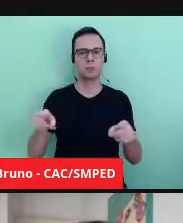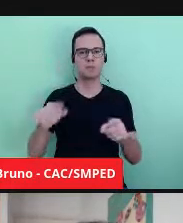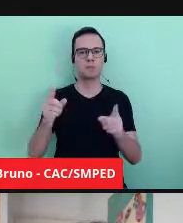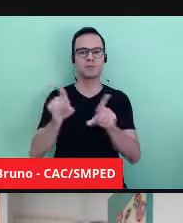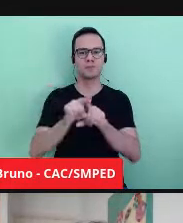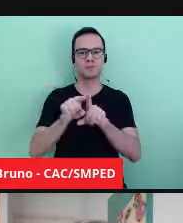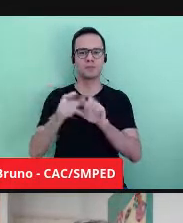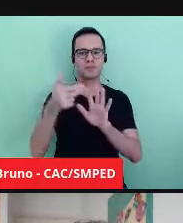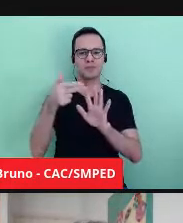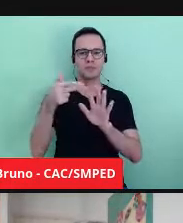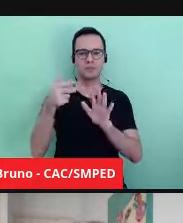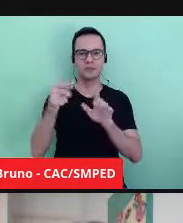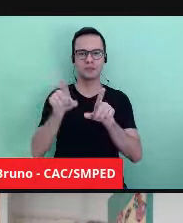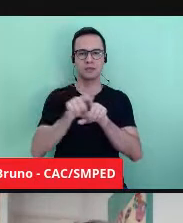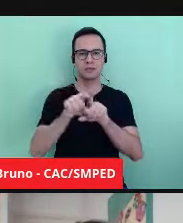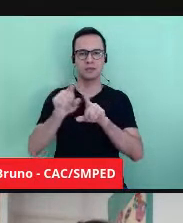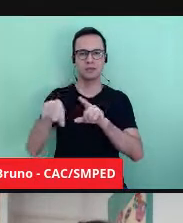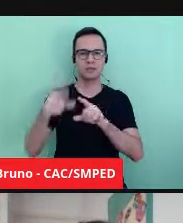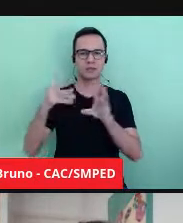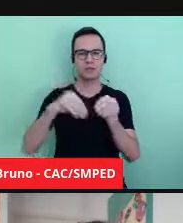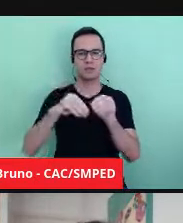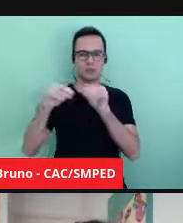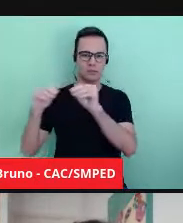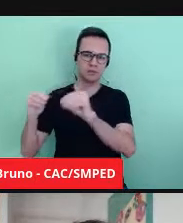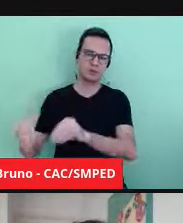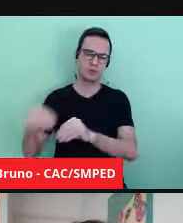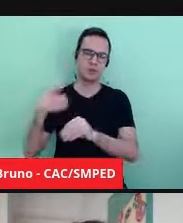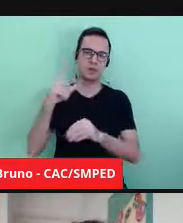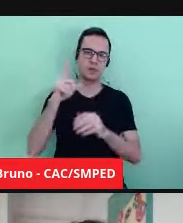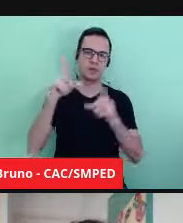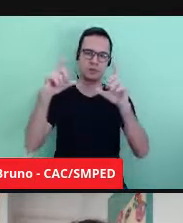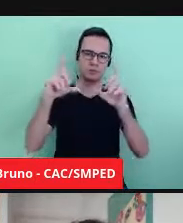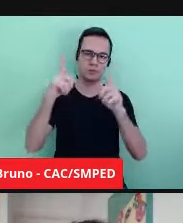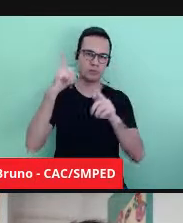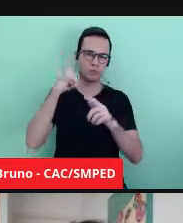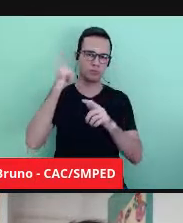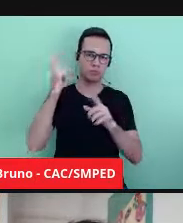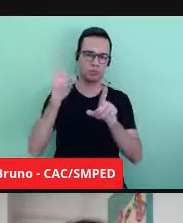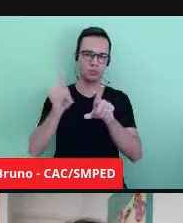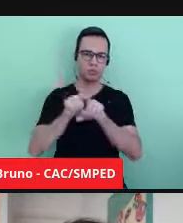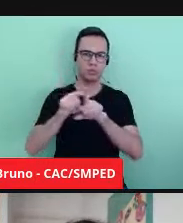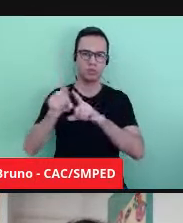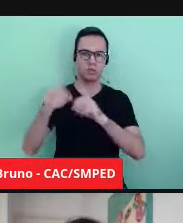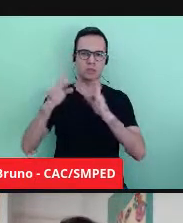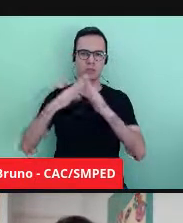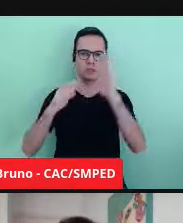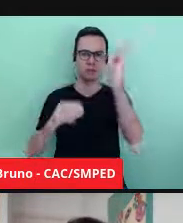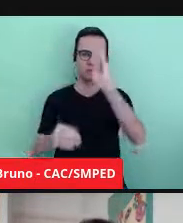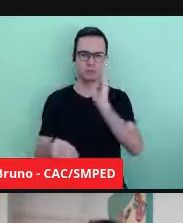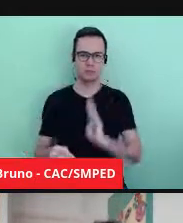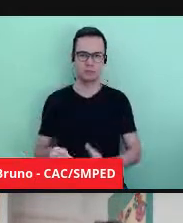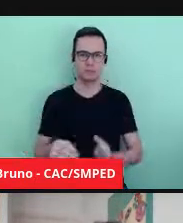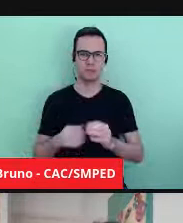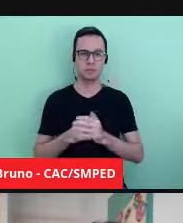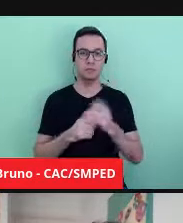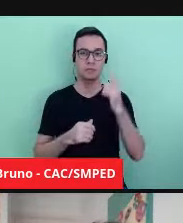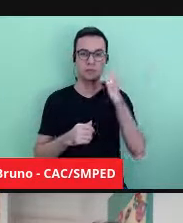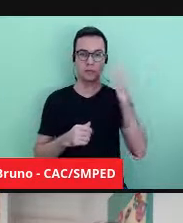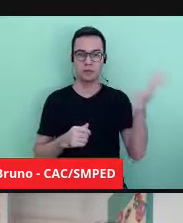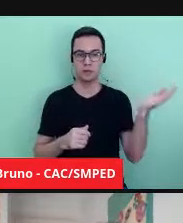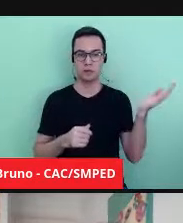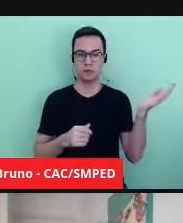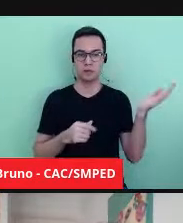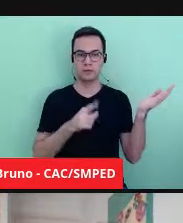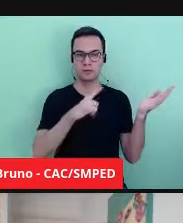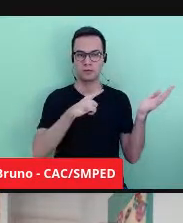Arte Moderna, Museu da Imigração, Museu da Imagem do Som, Museu de Arte Sacra, Museu Afro-Brasil e Museu da Casa Brasileira. E aí eu coloquei mais ou menos